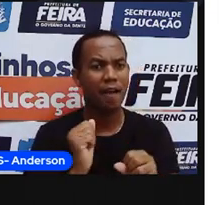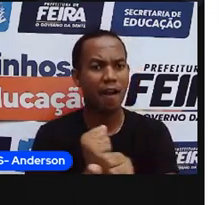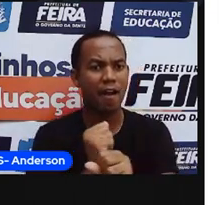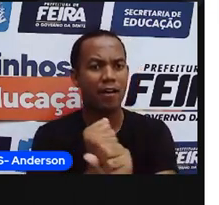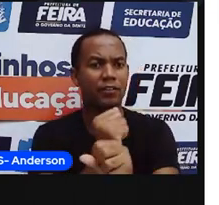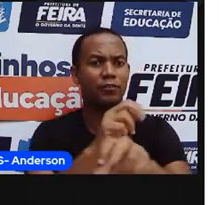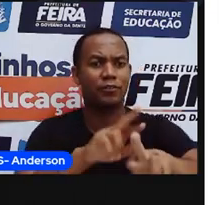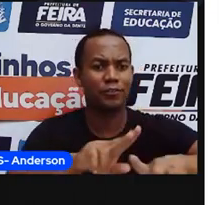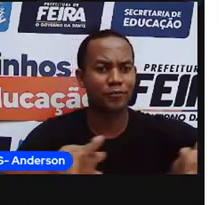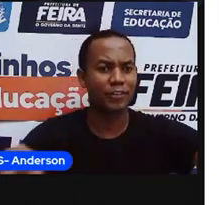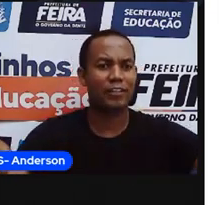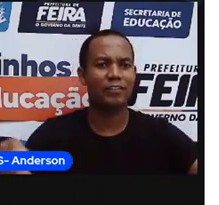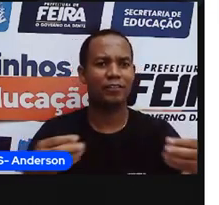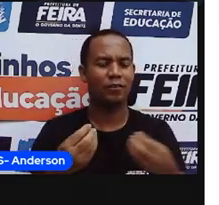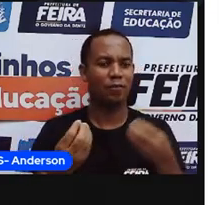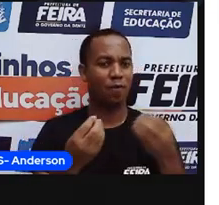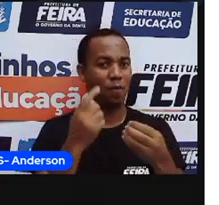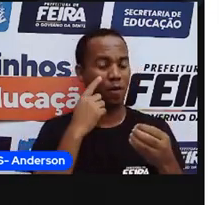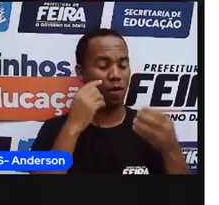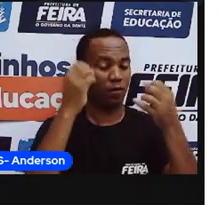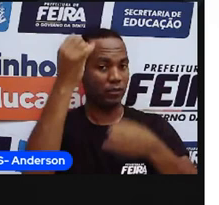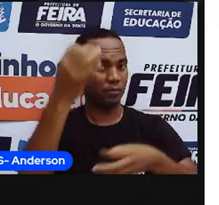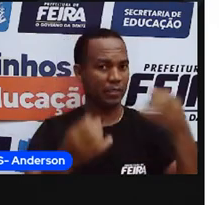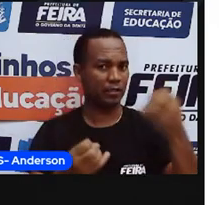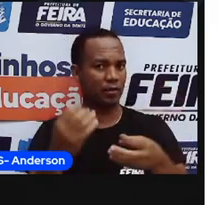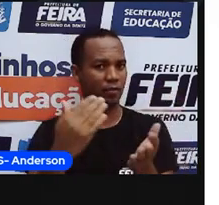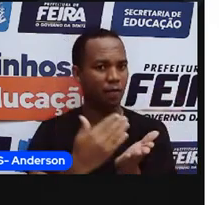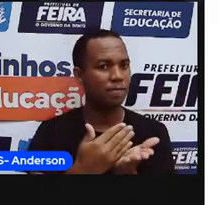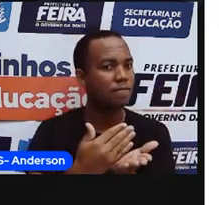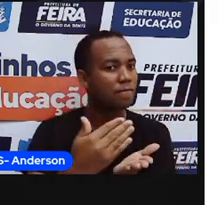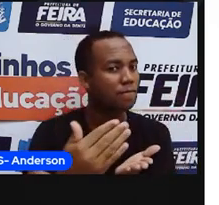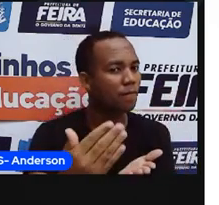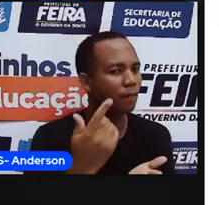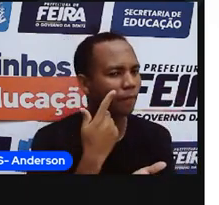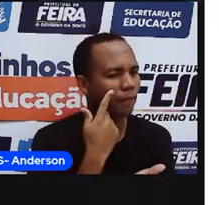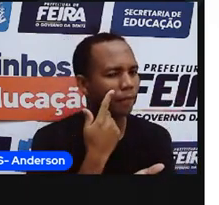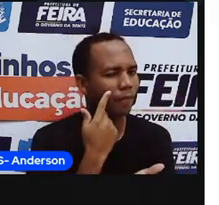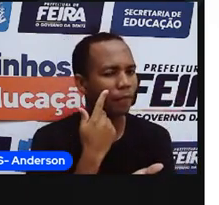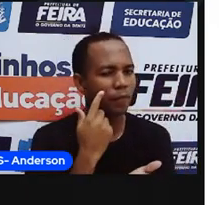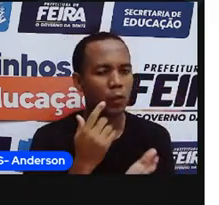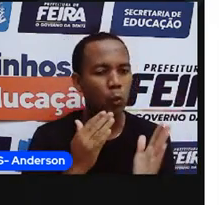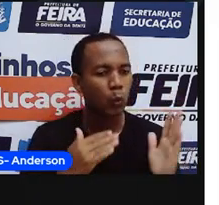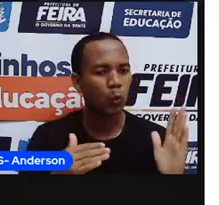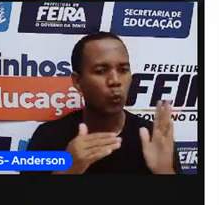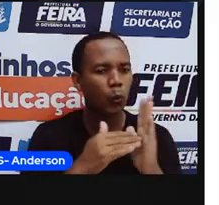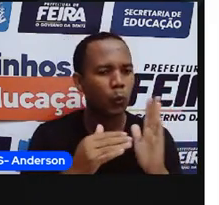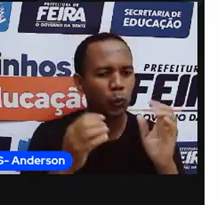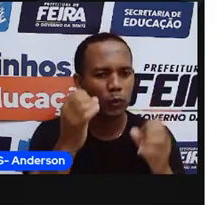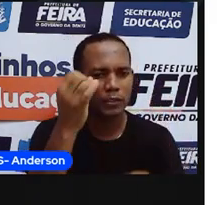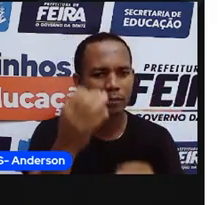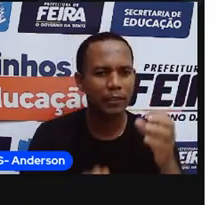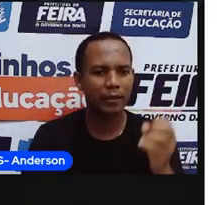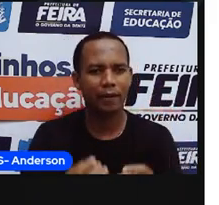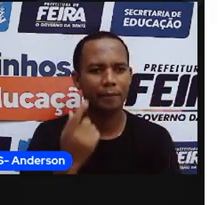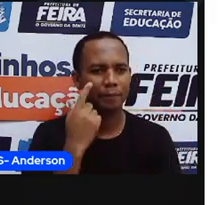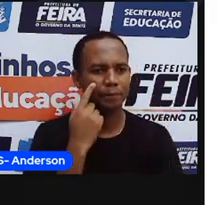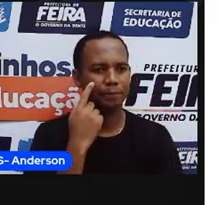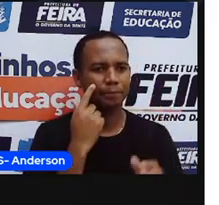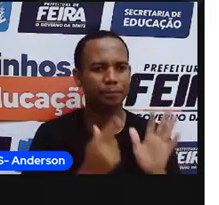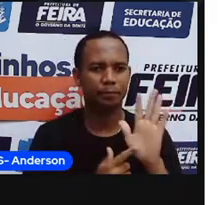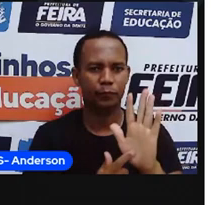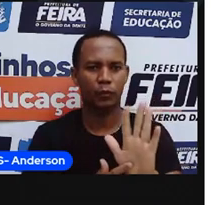se preocupem, a professora está exemplificando. Lá na frente, vamos ver tudo isso detalhadamente, né?